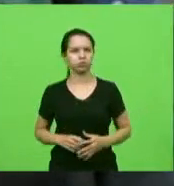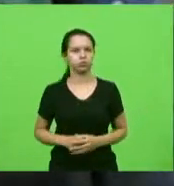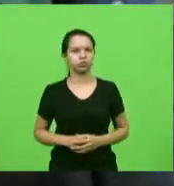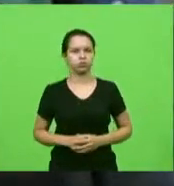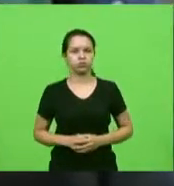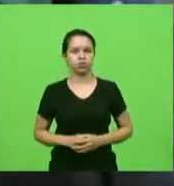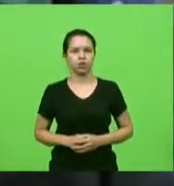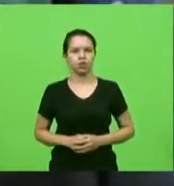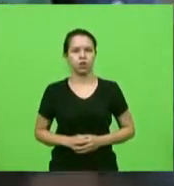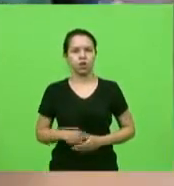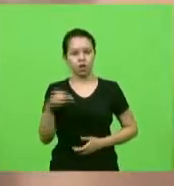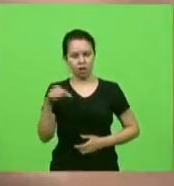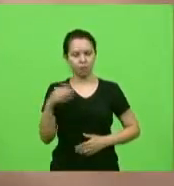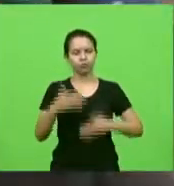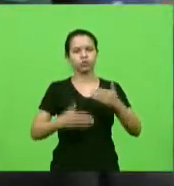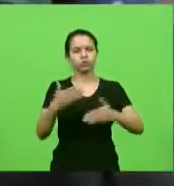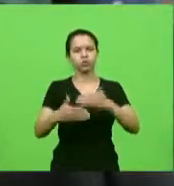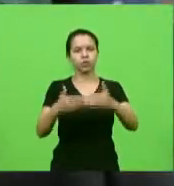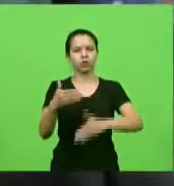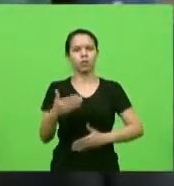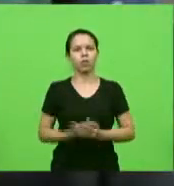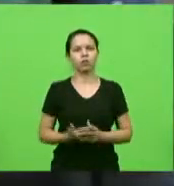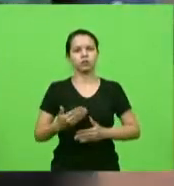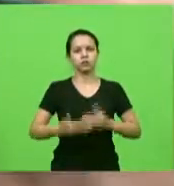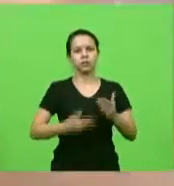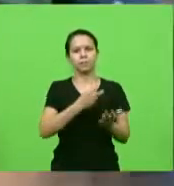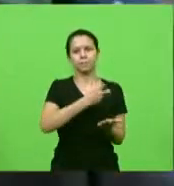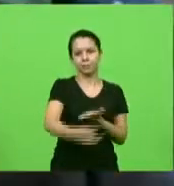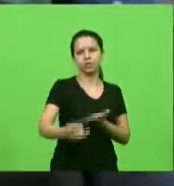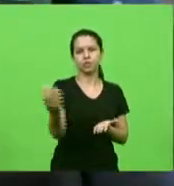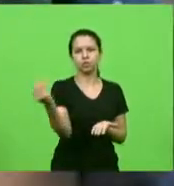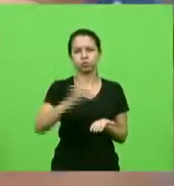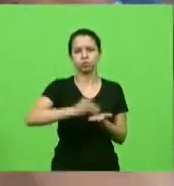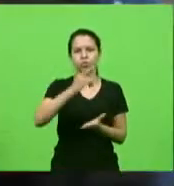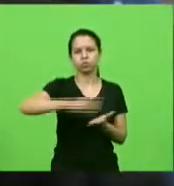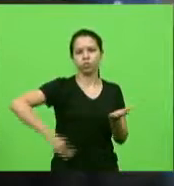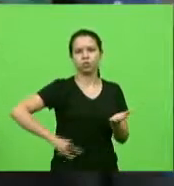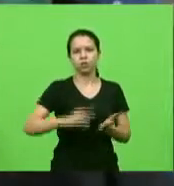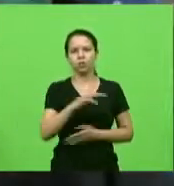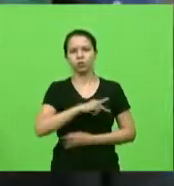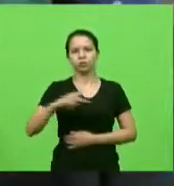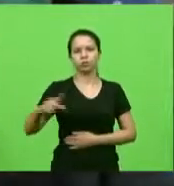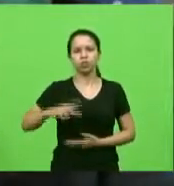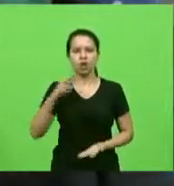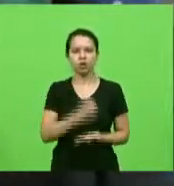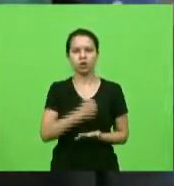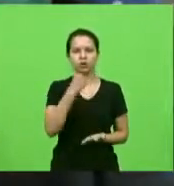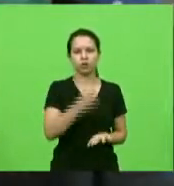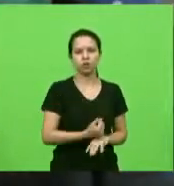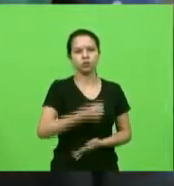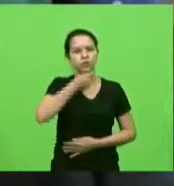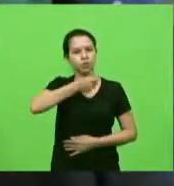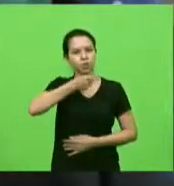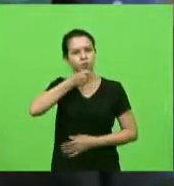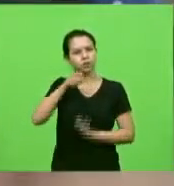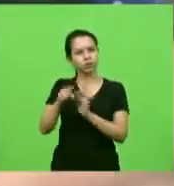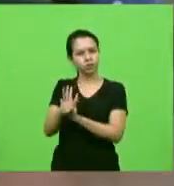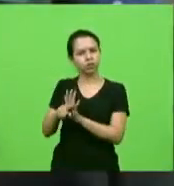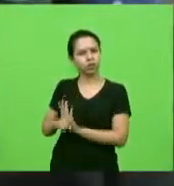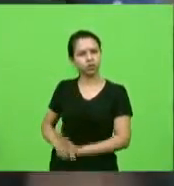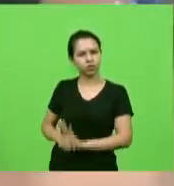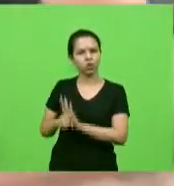procedimento parte de um processo de impeachment fundamentado em documentação pública registrada por meio de depoimentos,